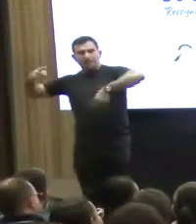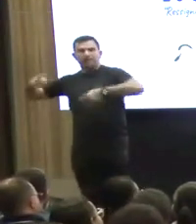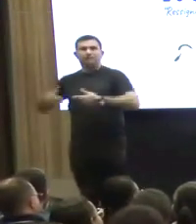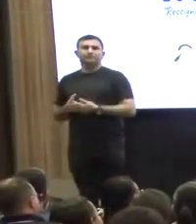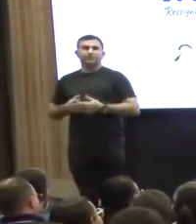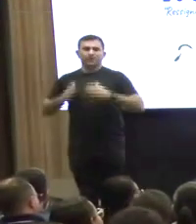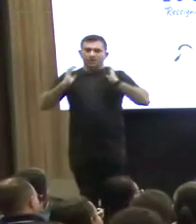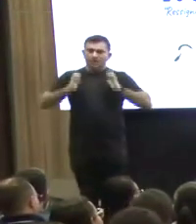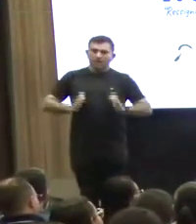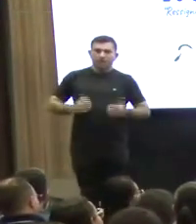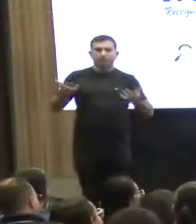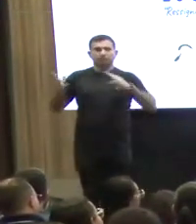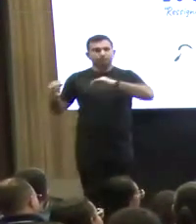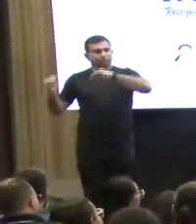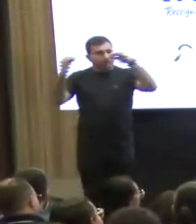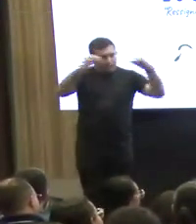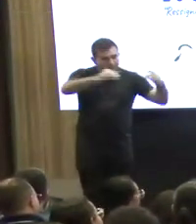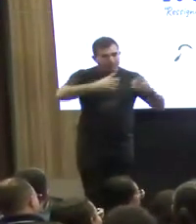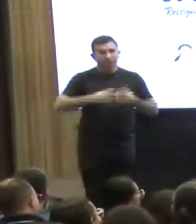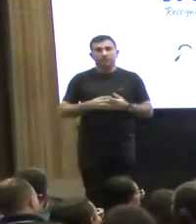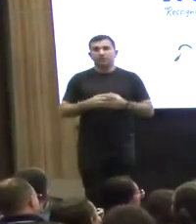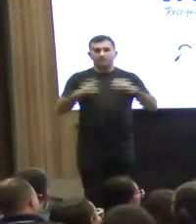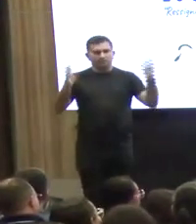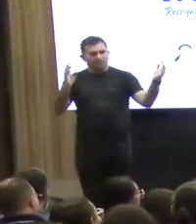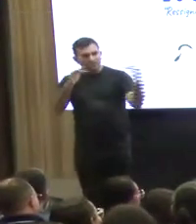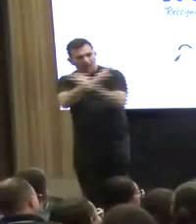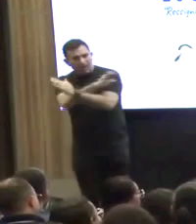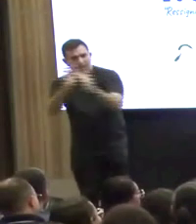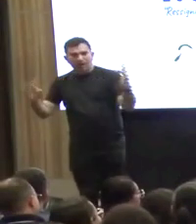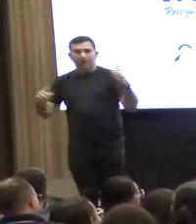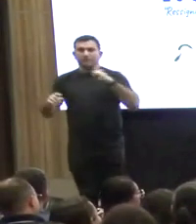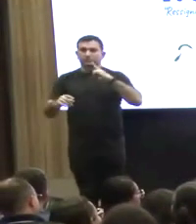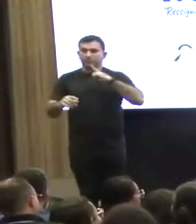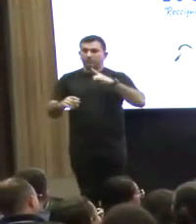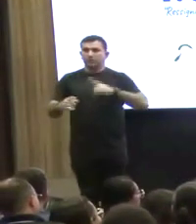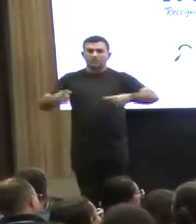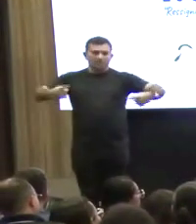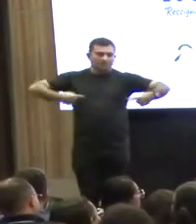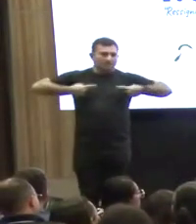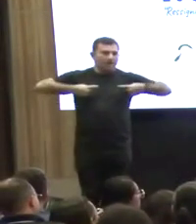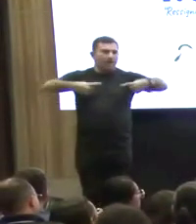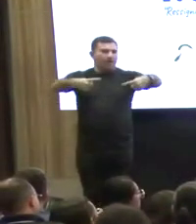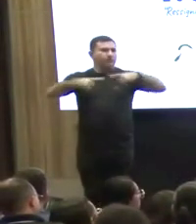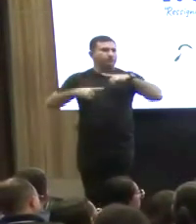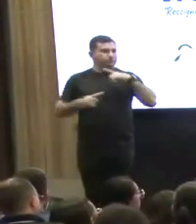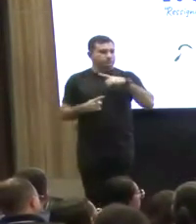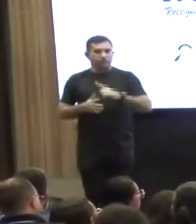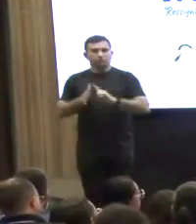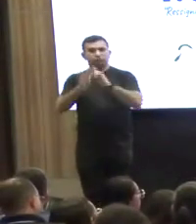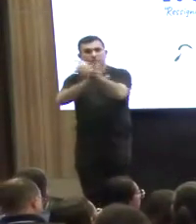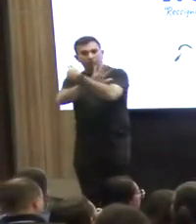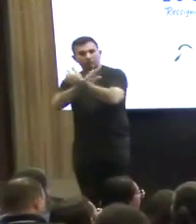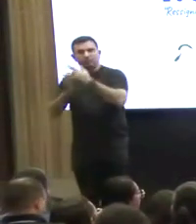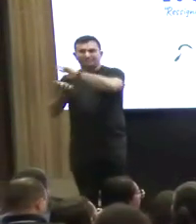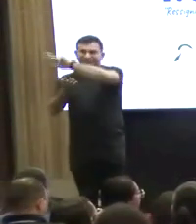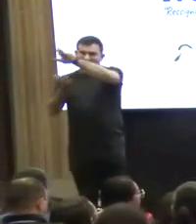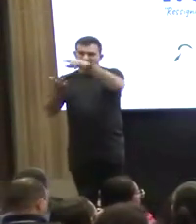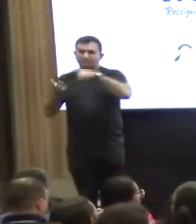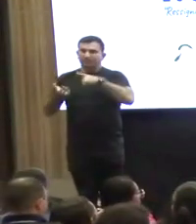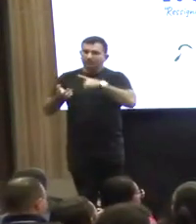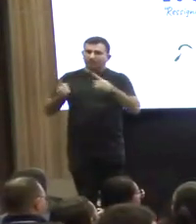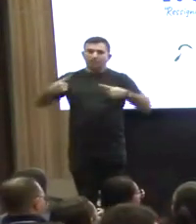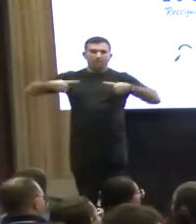étnicos, imigração, conflitos raciais, conflitos em relação à questão de gênero e sexualidade, e também vamos